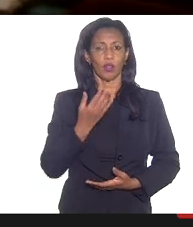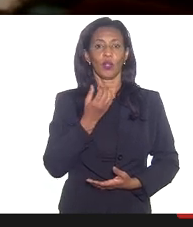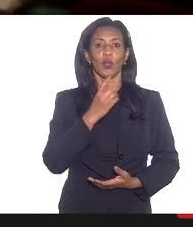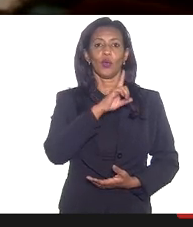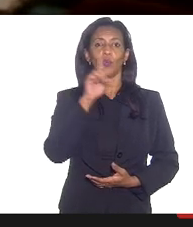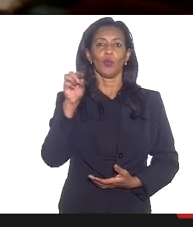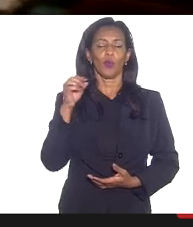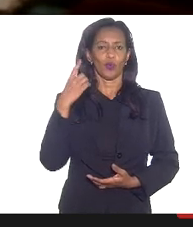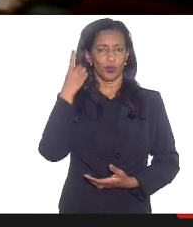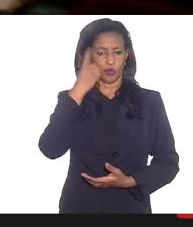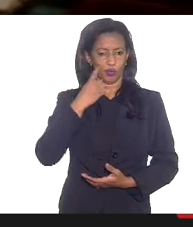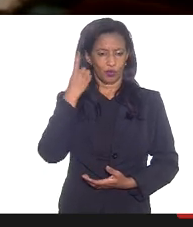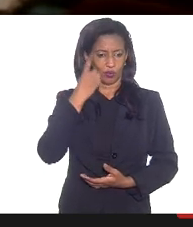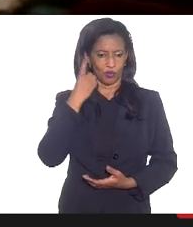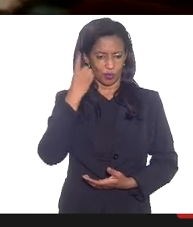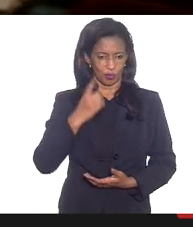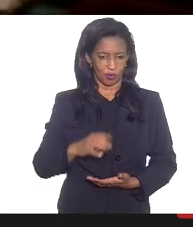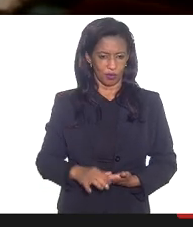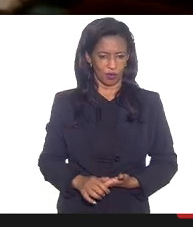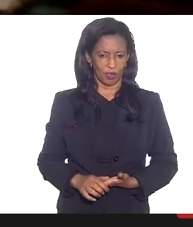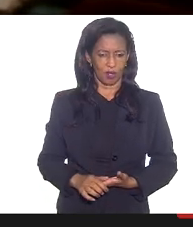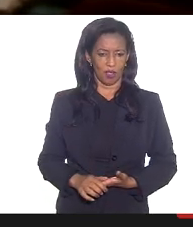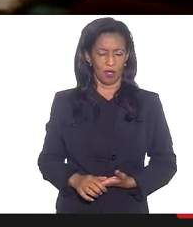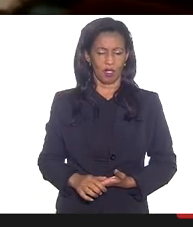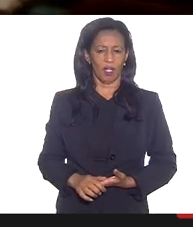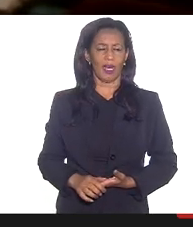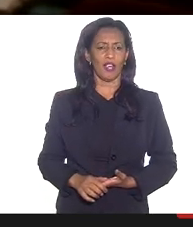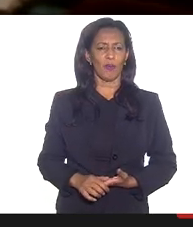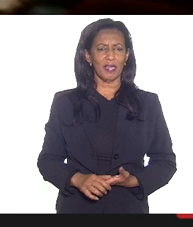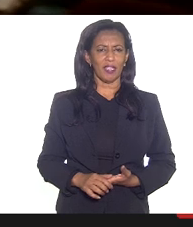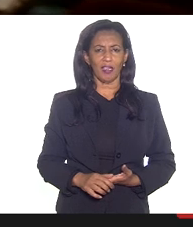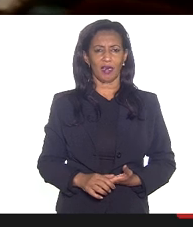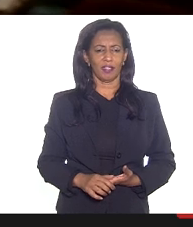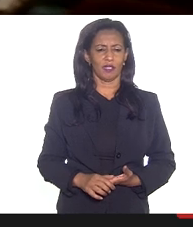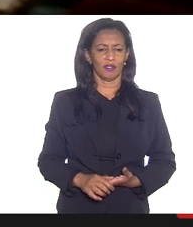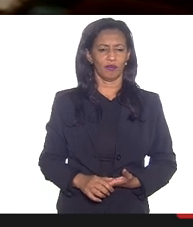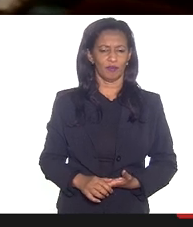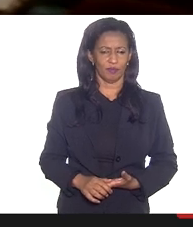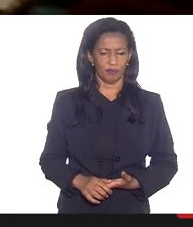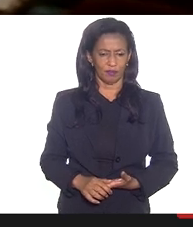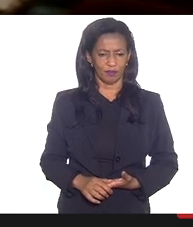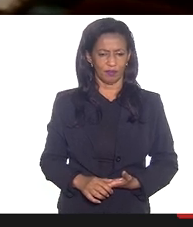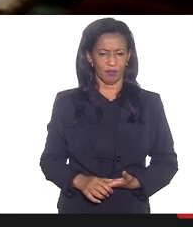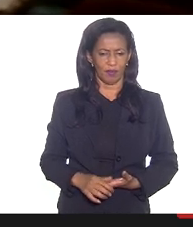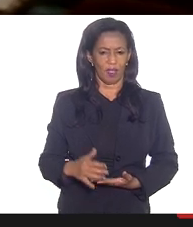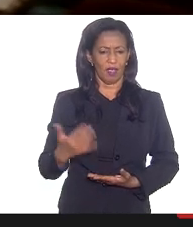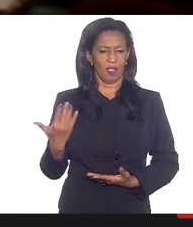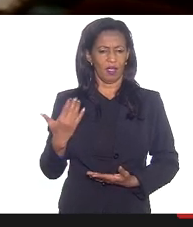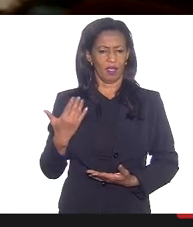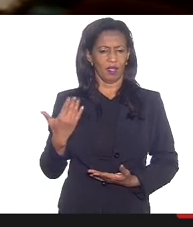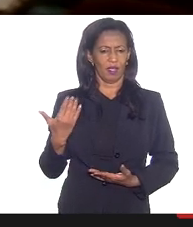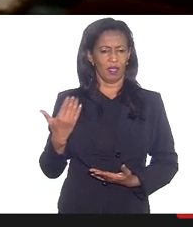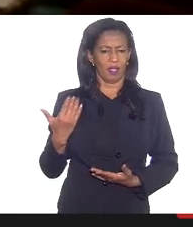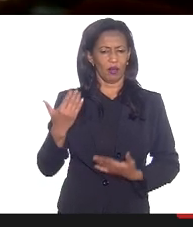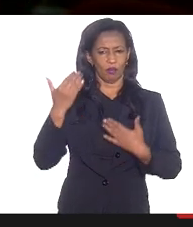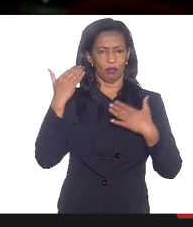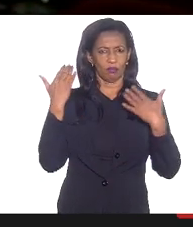deputado. Em seu nome, eu quero cumprimentar todos os deputados presentes. Quero saudar todos